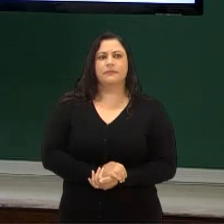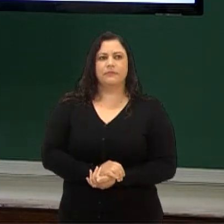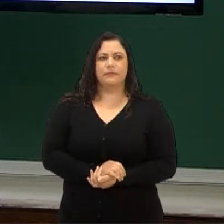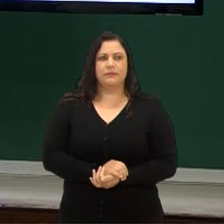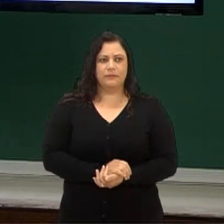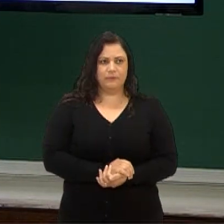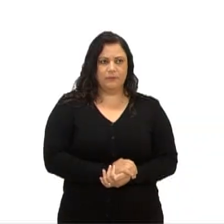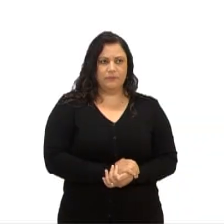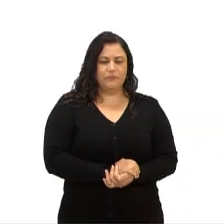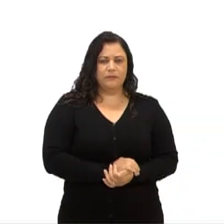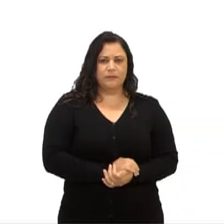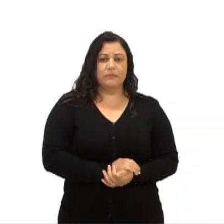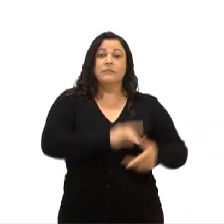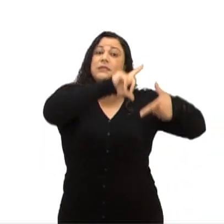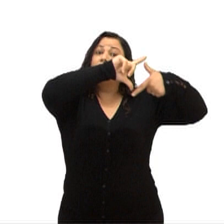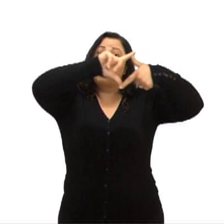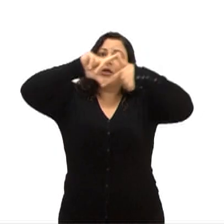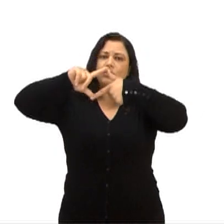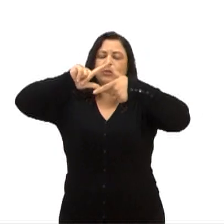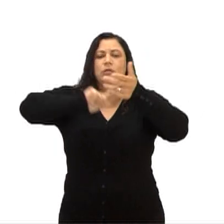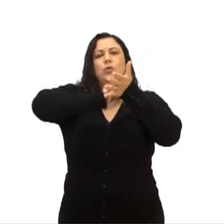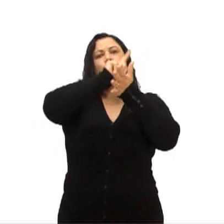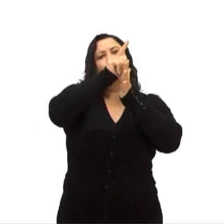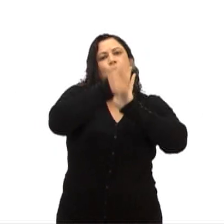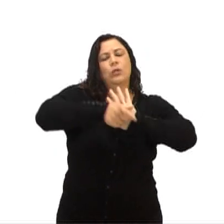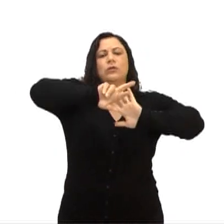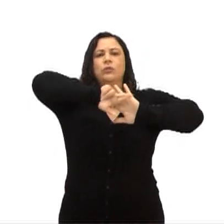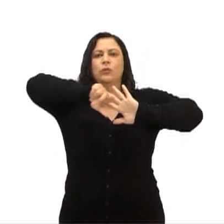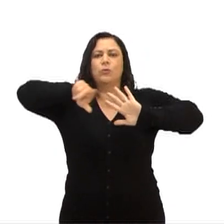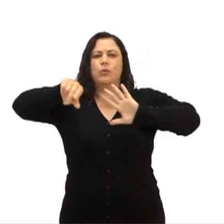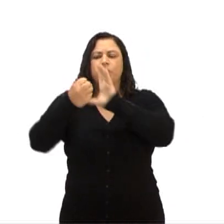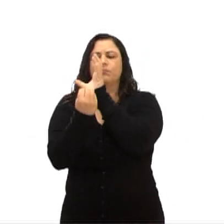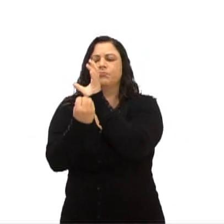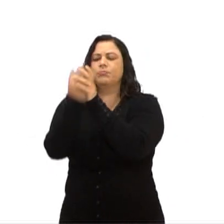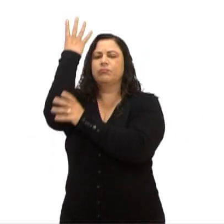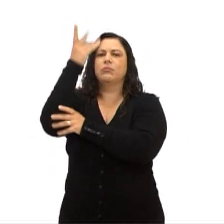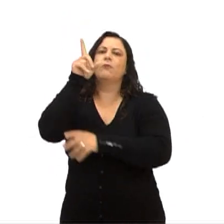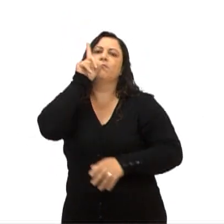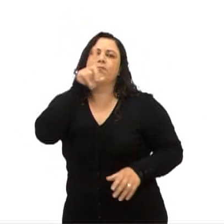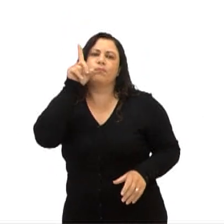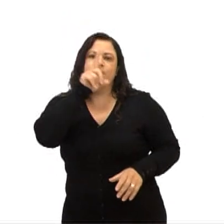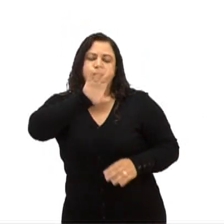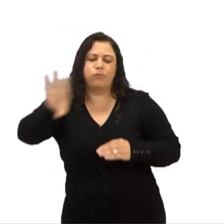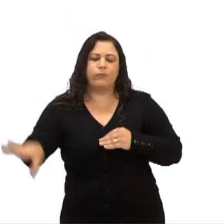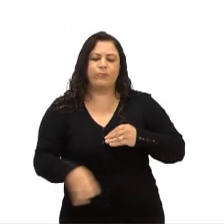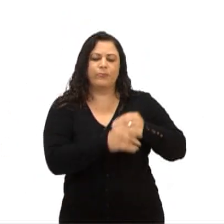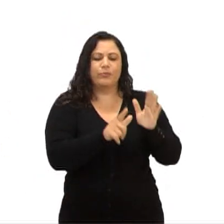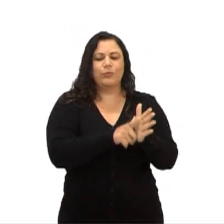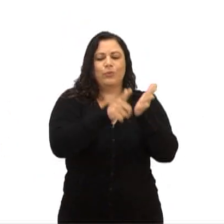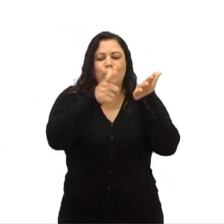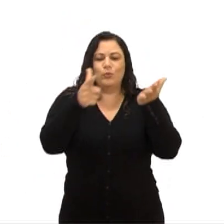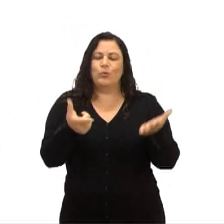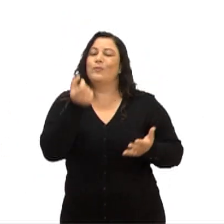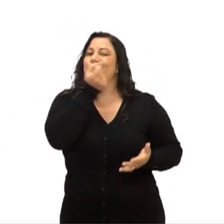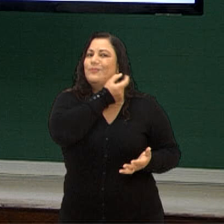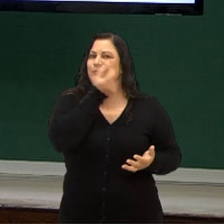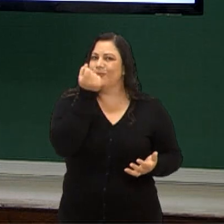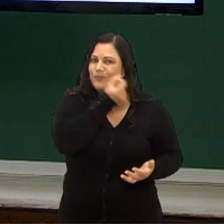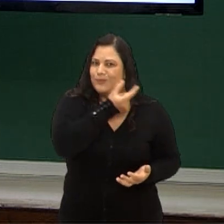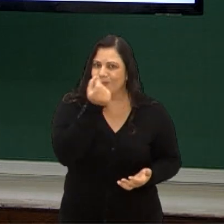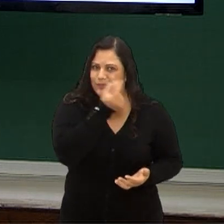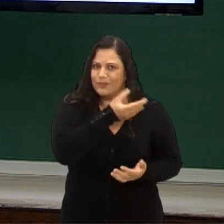A tirinha é um gênero criado nos Estados Unidos, meus amigos, para completar espaços nos jornais de forma mais lúdica e humorística. Ela